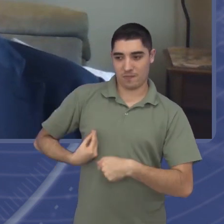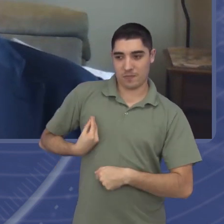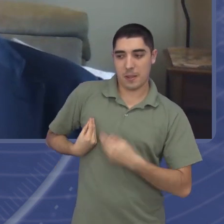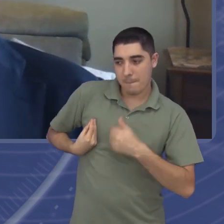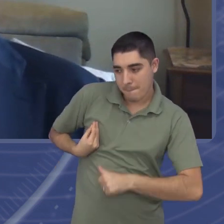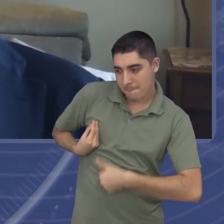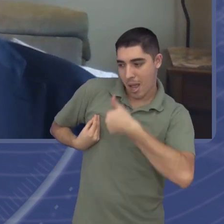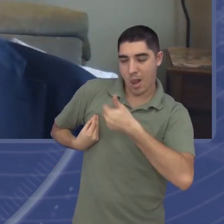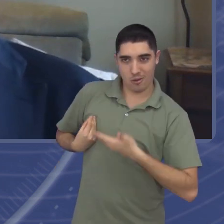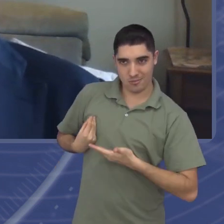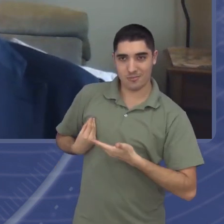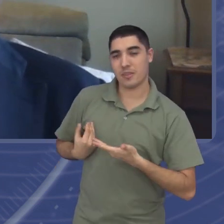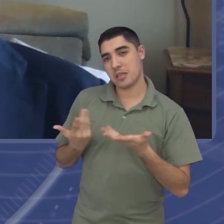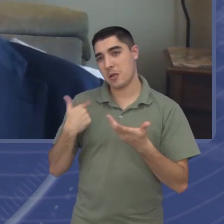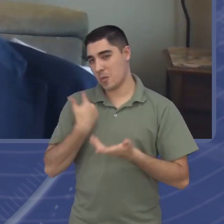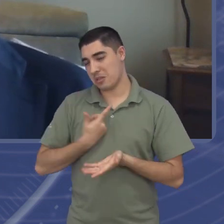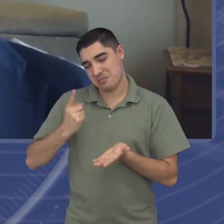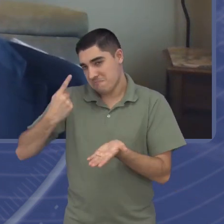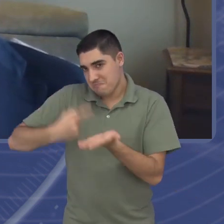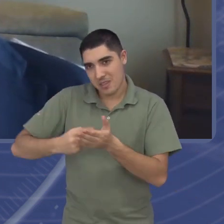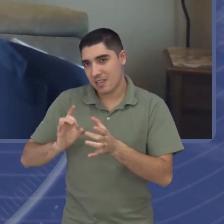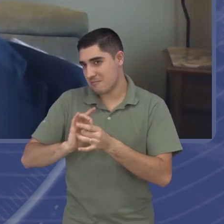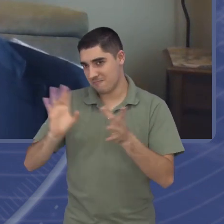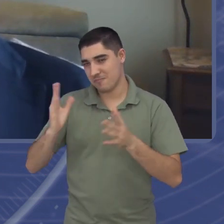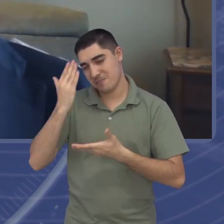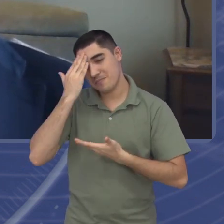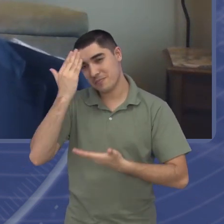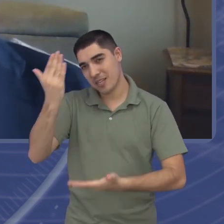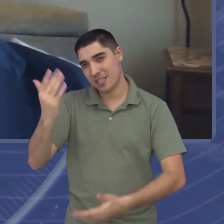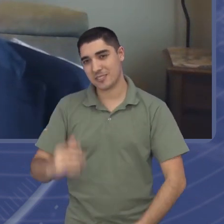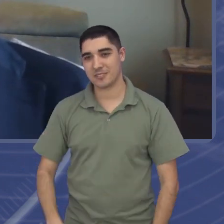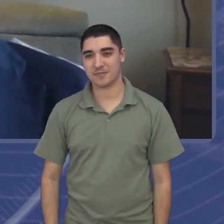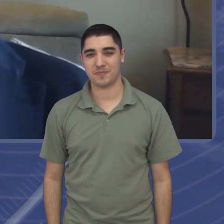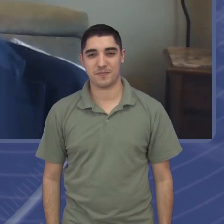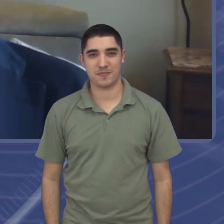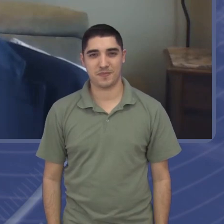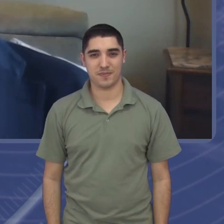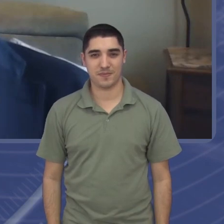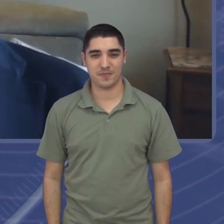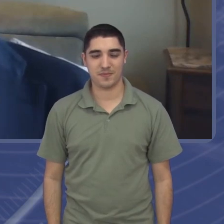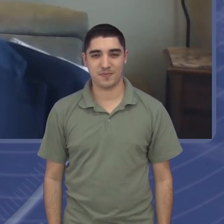que viver melhor, né? Então, estaremos sempre por aqui. Fique à vontade. Obrigado.